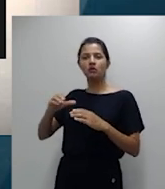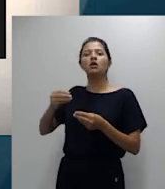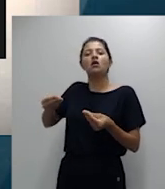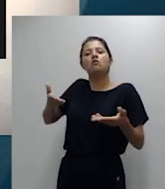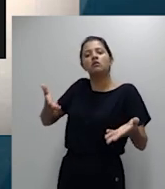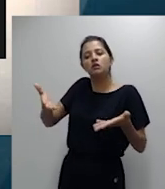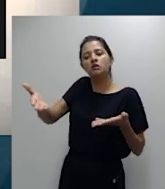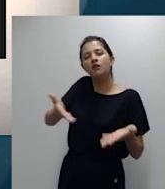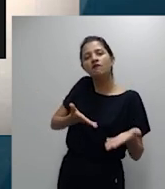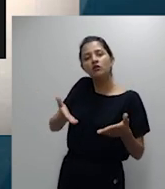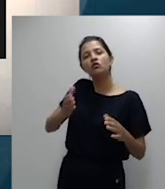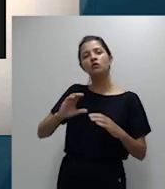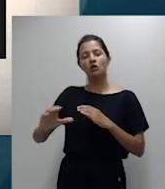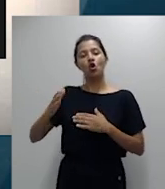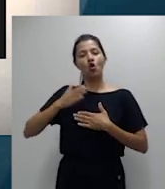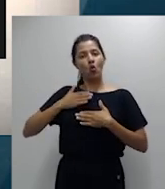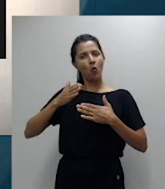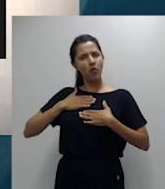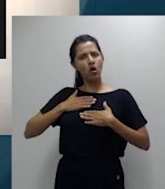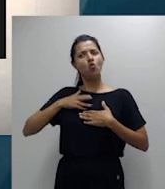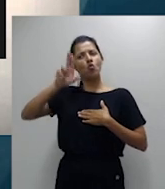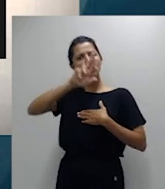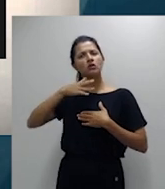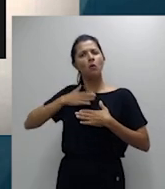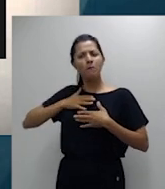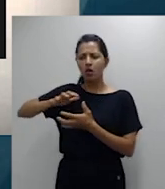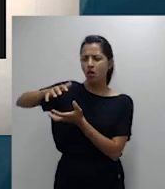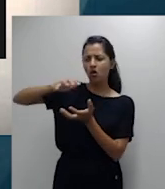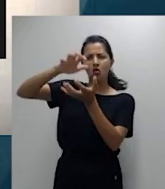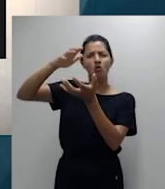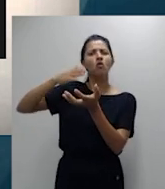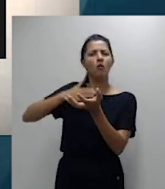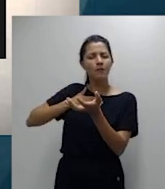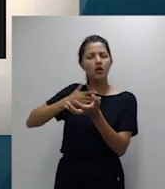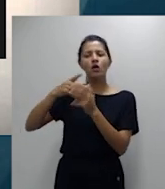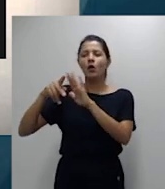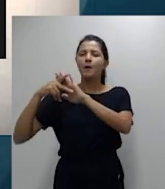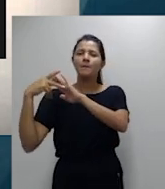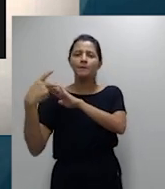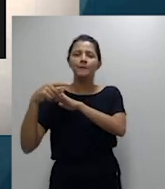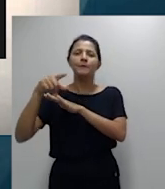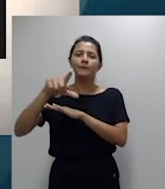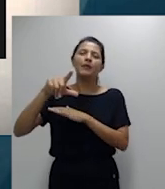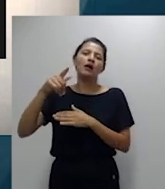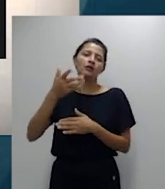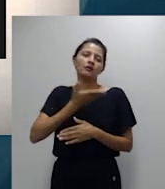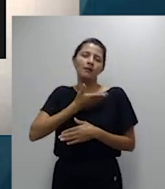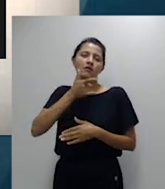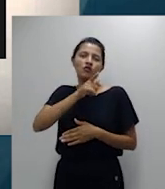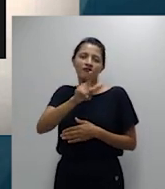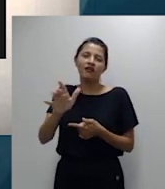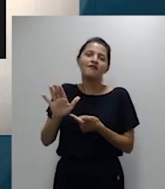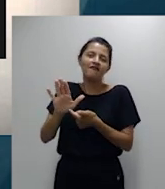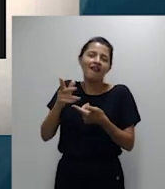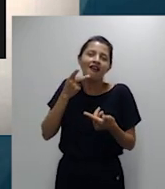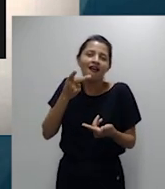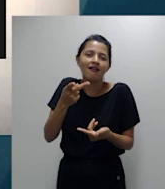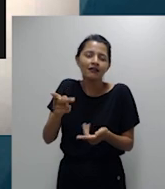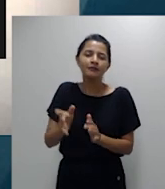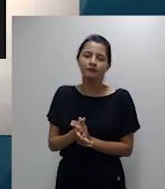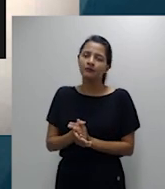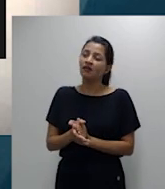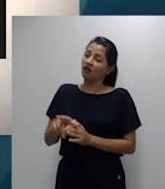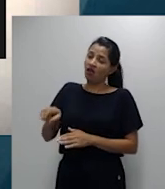comunicação com o meu satélite para o Rosário de amigos da cor irá se manifestar essa